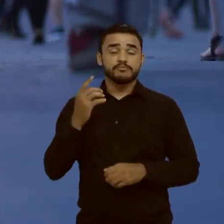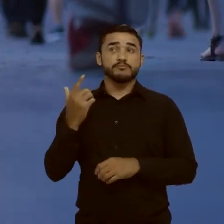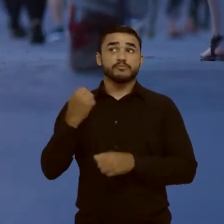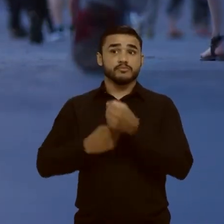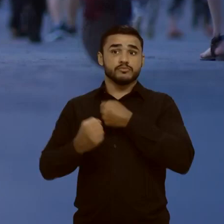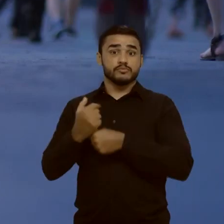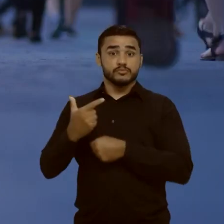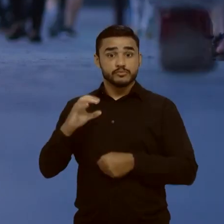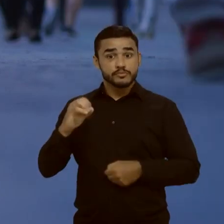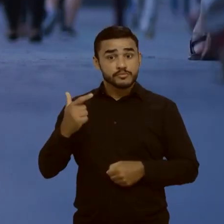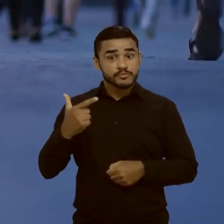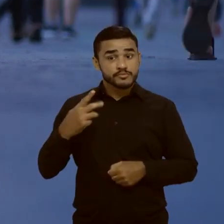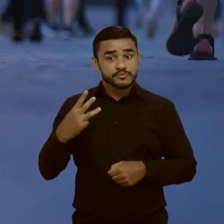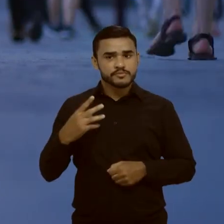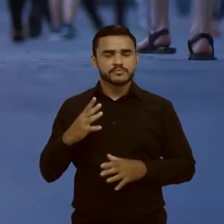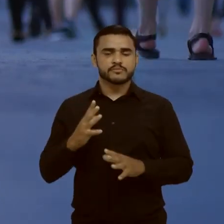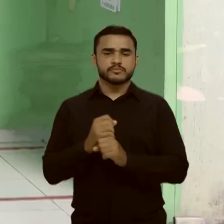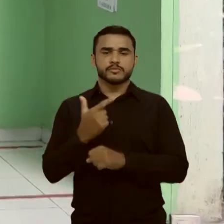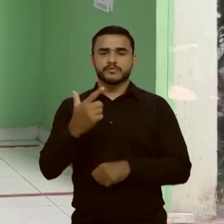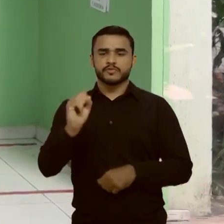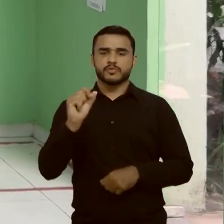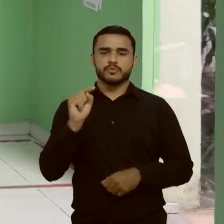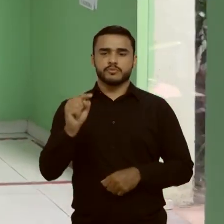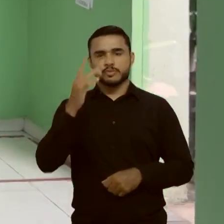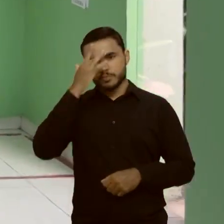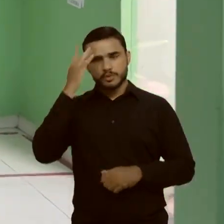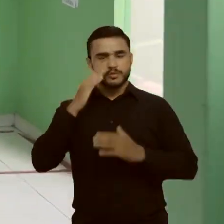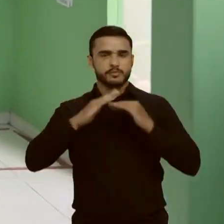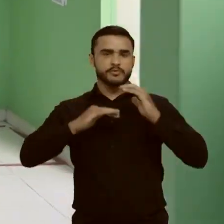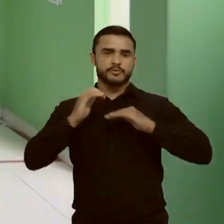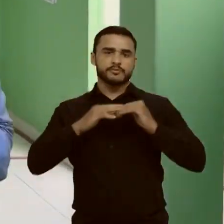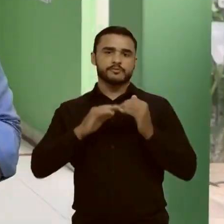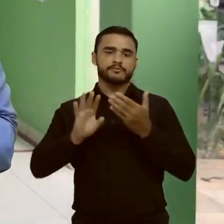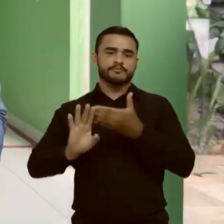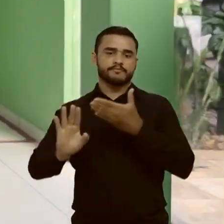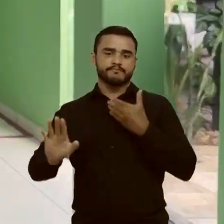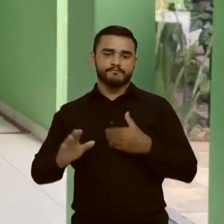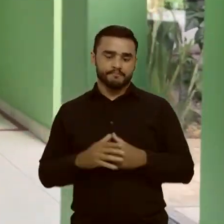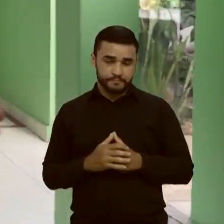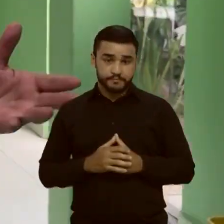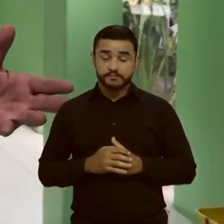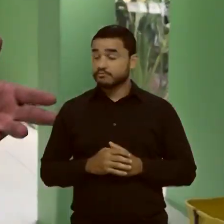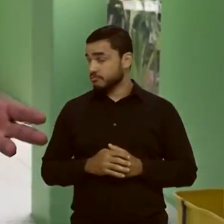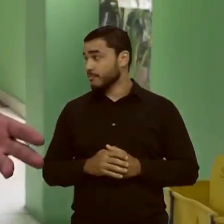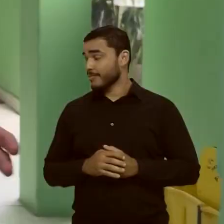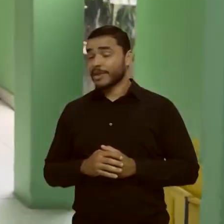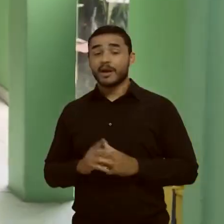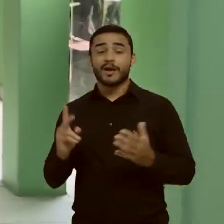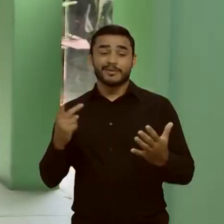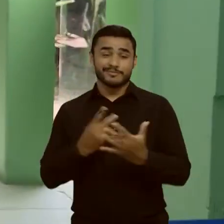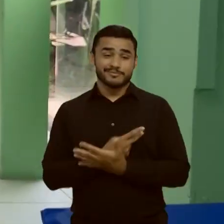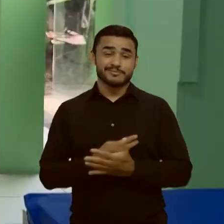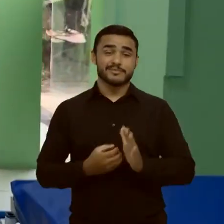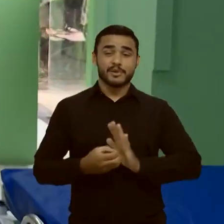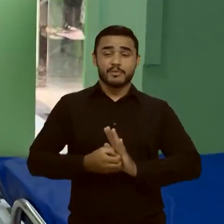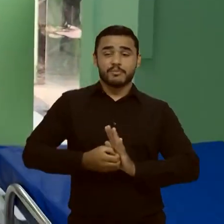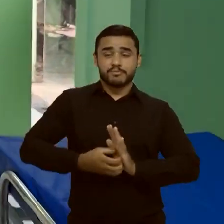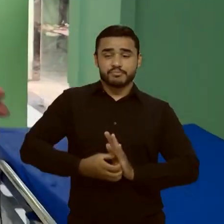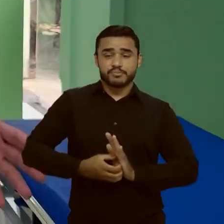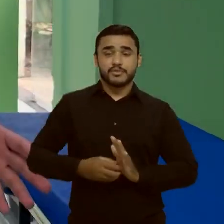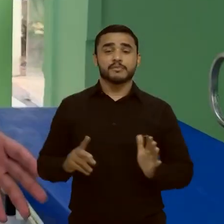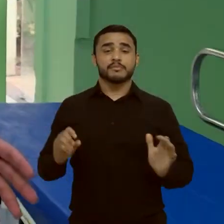do trabalho por conta desse problema. É raro, mas a hérnia da parede abdominal pode causar a morte do